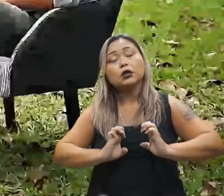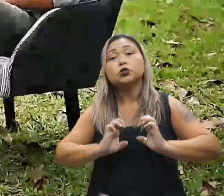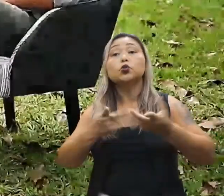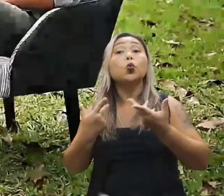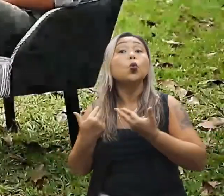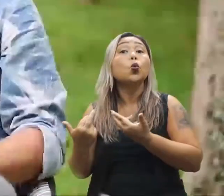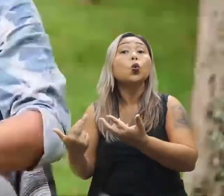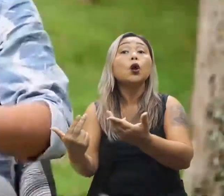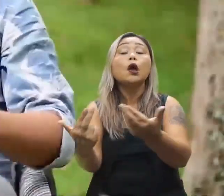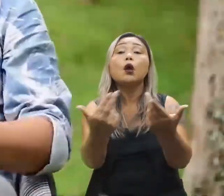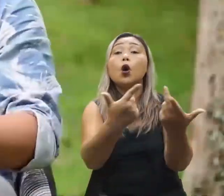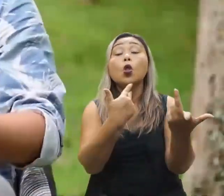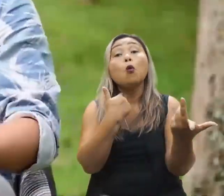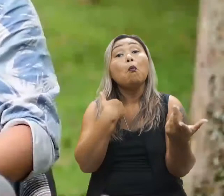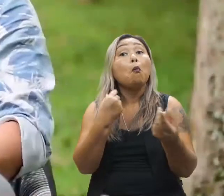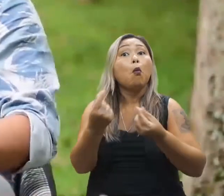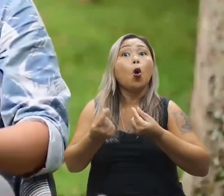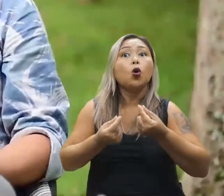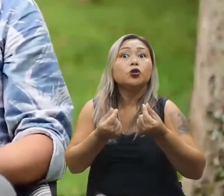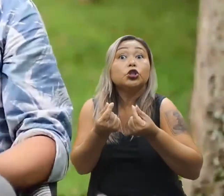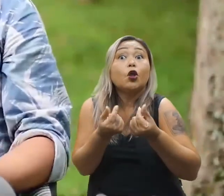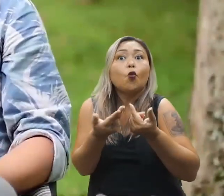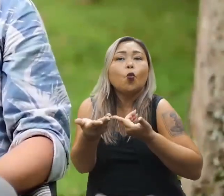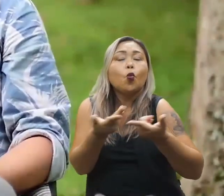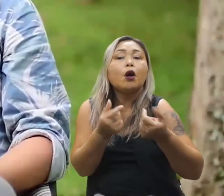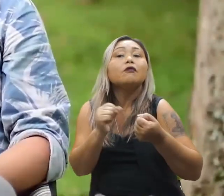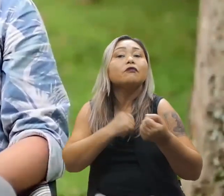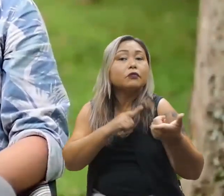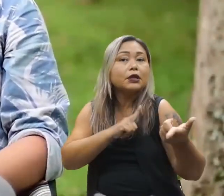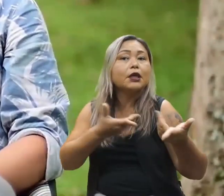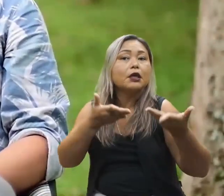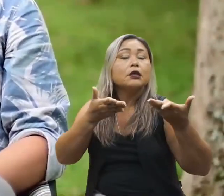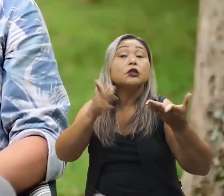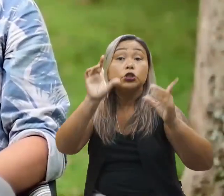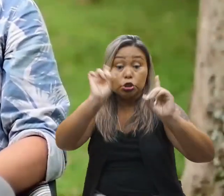negociado. Você tem direitos porque nasceu, isso é a universalidade.